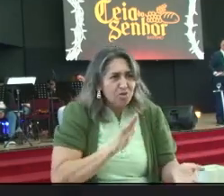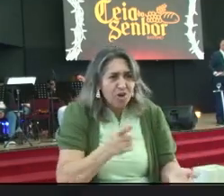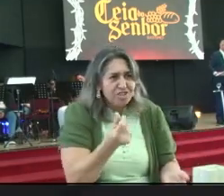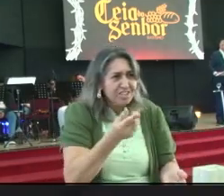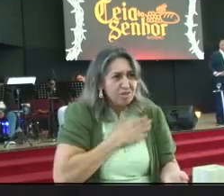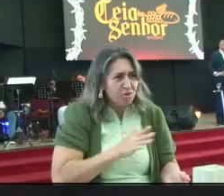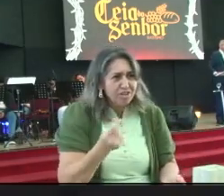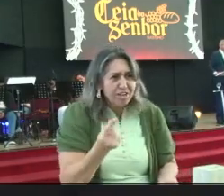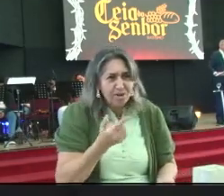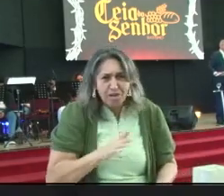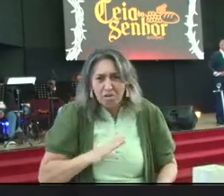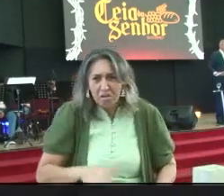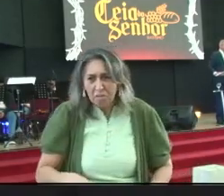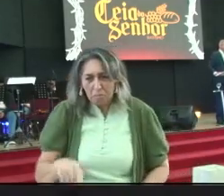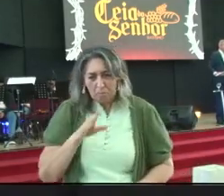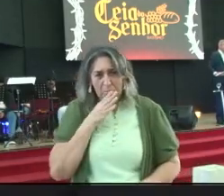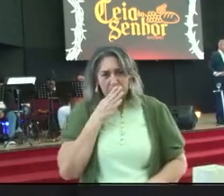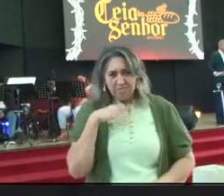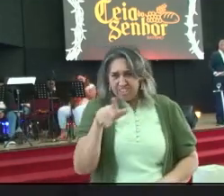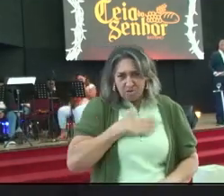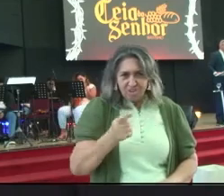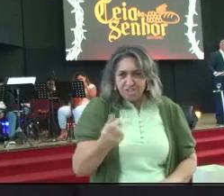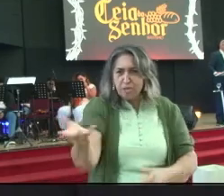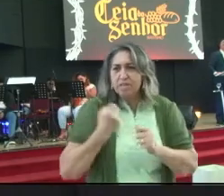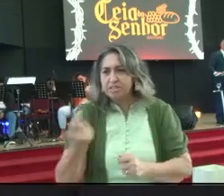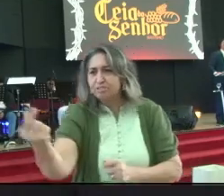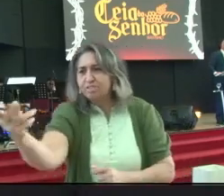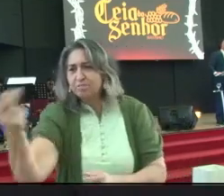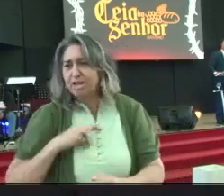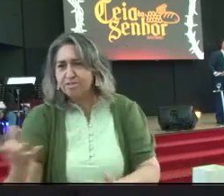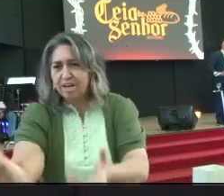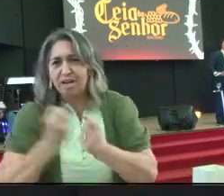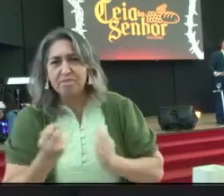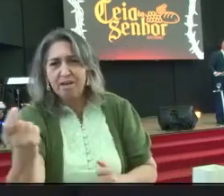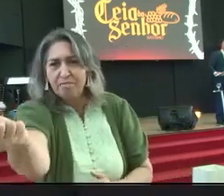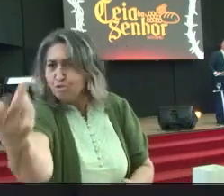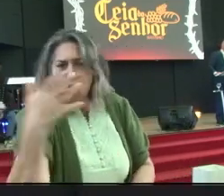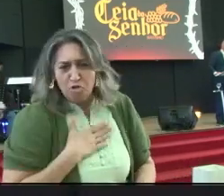Tem gente que não disse amém. Se você não gosta, me dá o seu dinheiro.